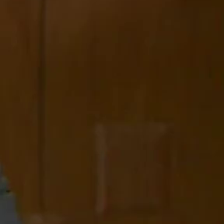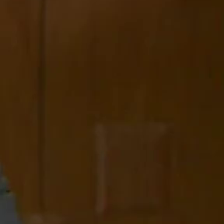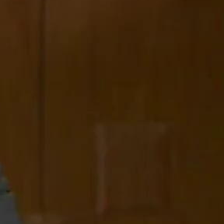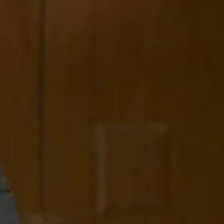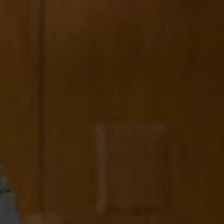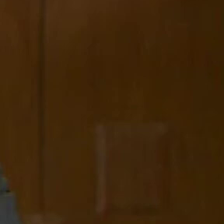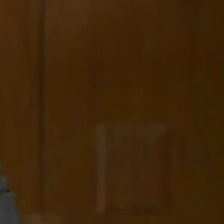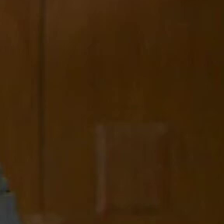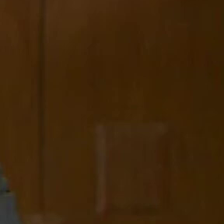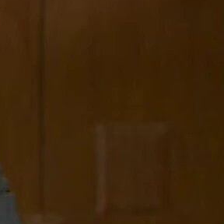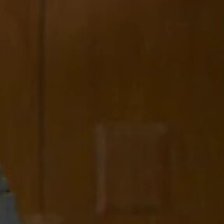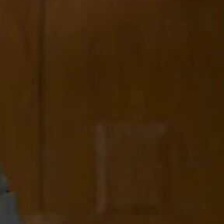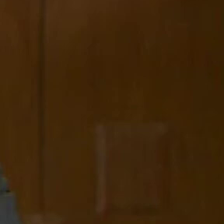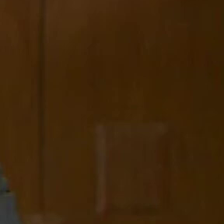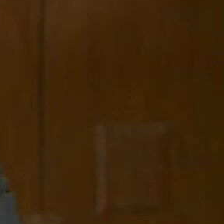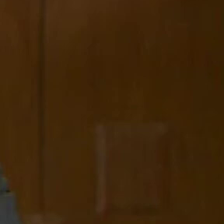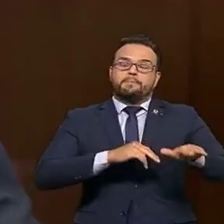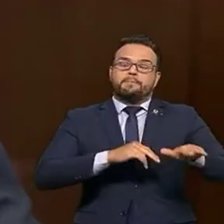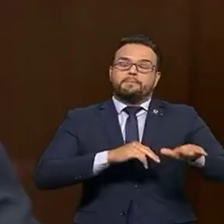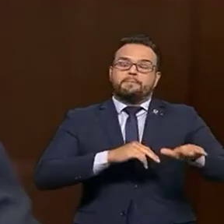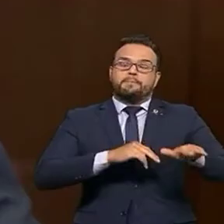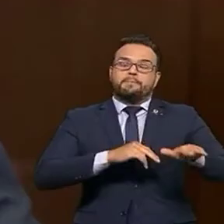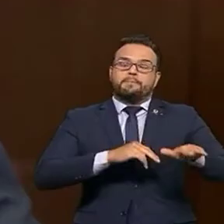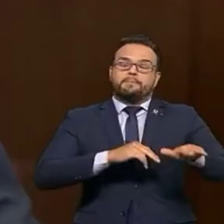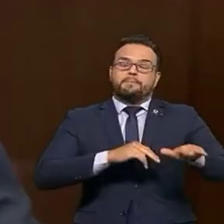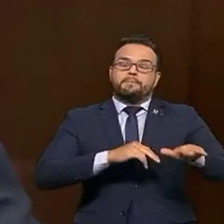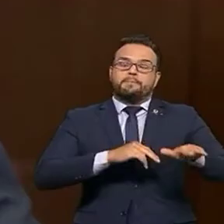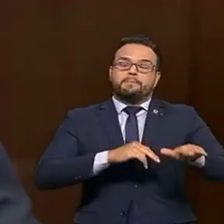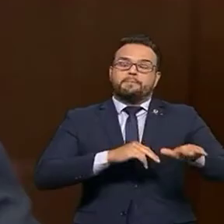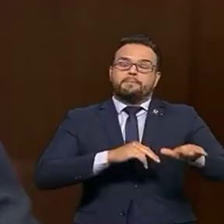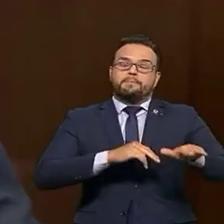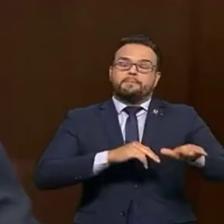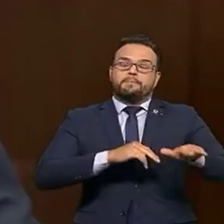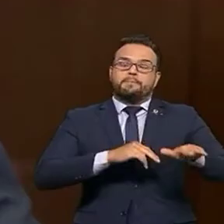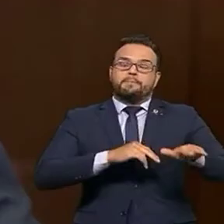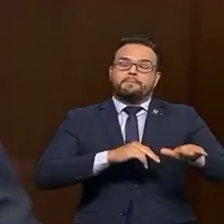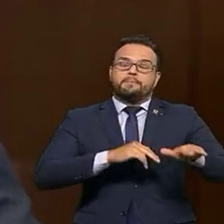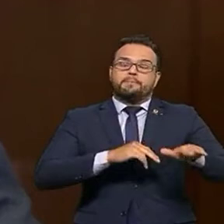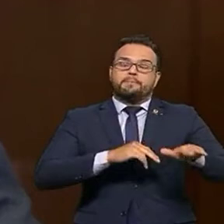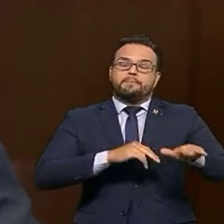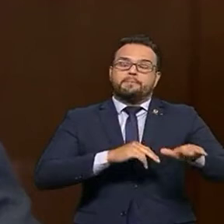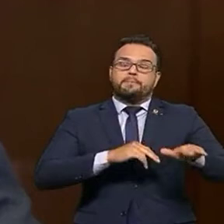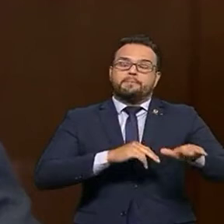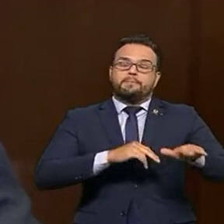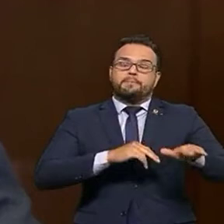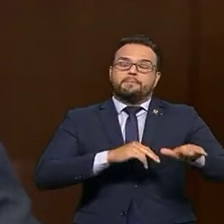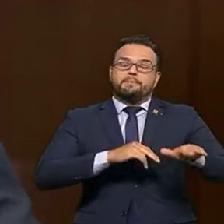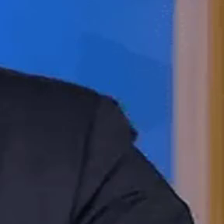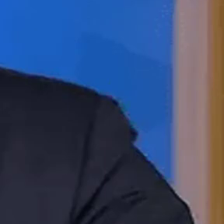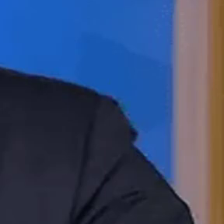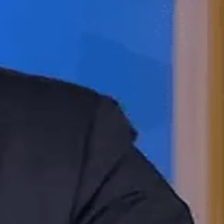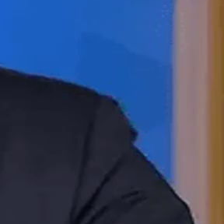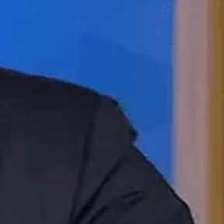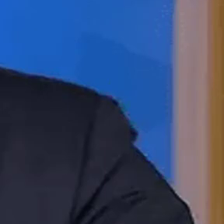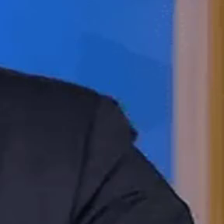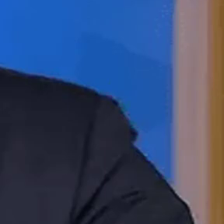vacinas contra a convite no mundo declarou bolsonaro bolsonaro que sempre atacou as medidas